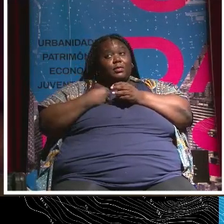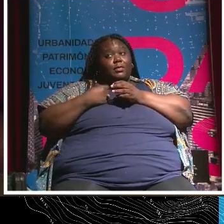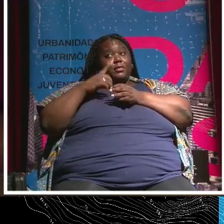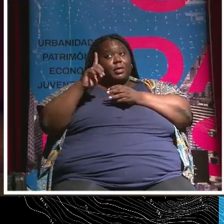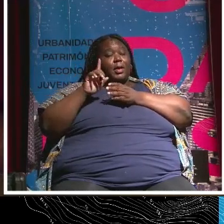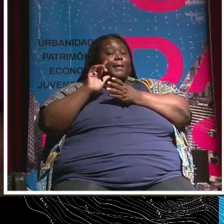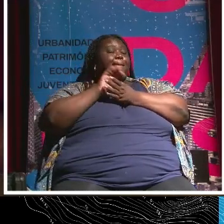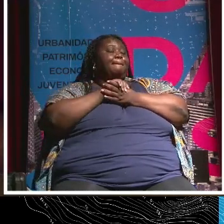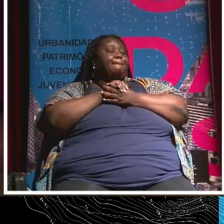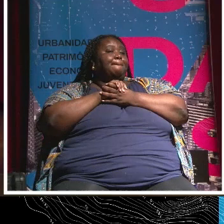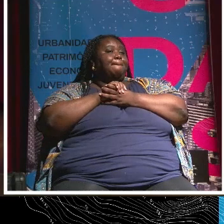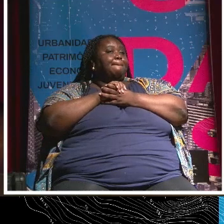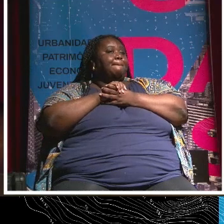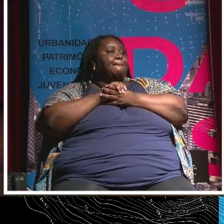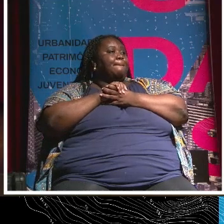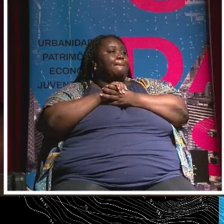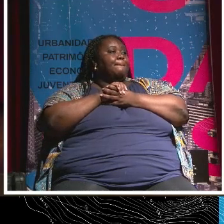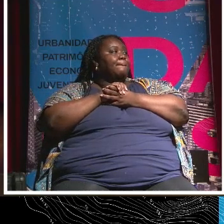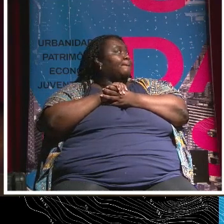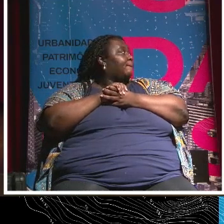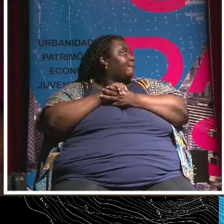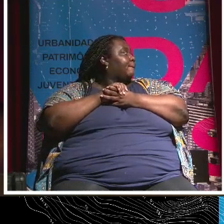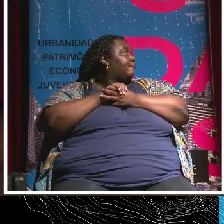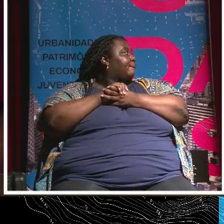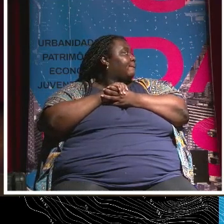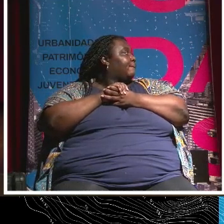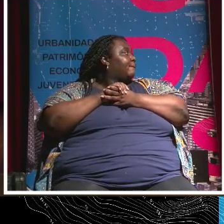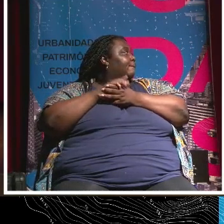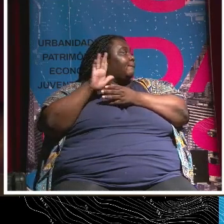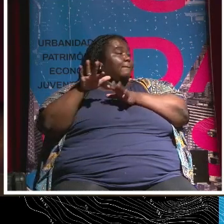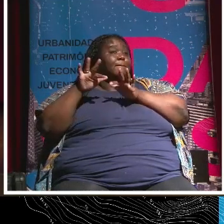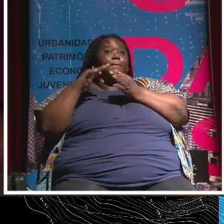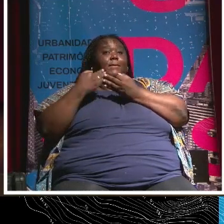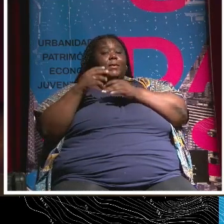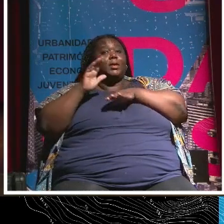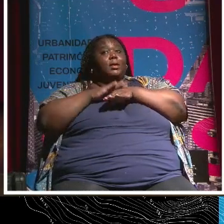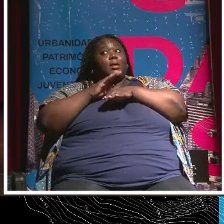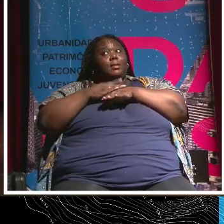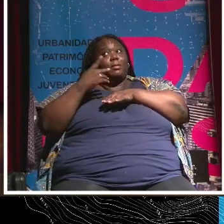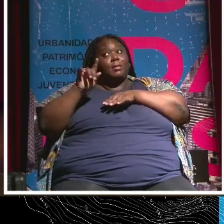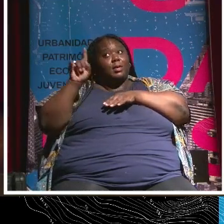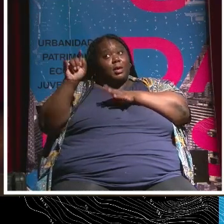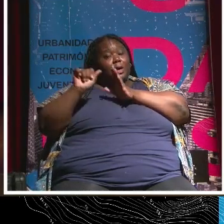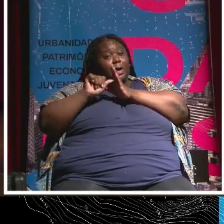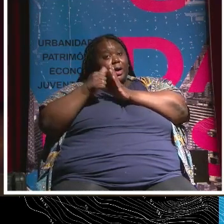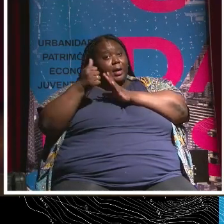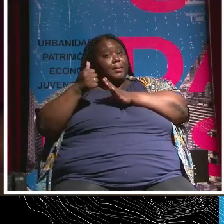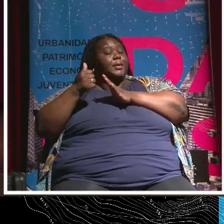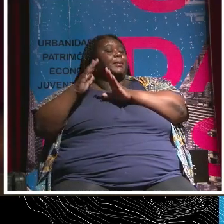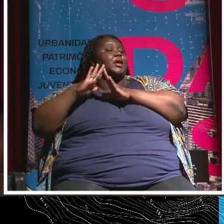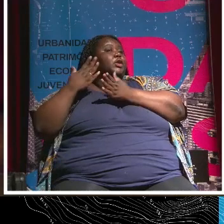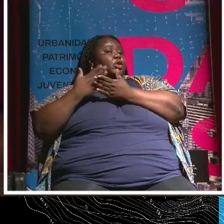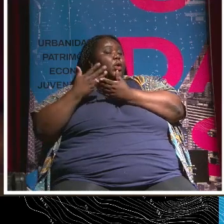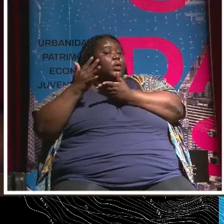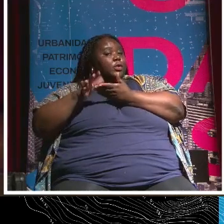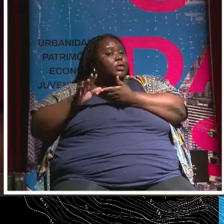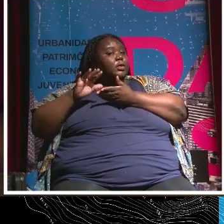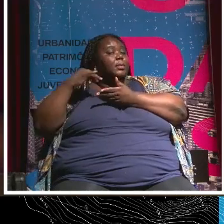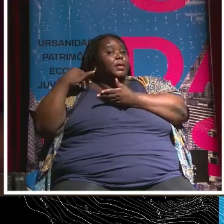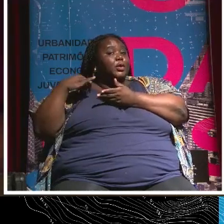é de muitos anos atrás, mas é uma família oriunda do Estácio, que é a primeira escola de samba do Rio de Janeiro, e